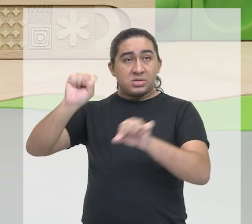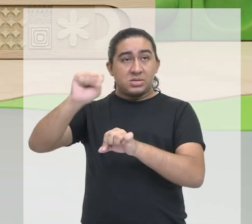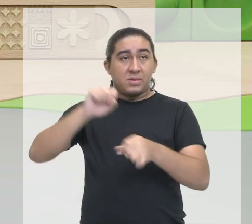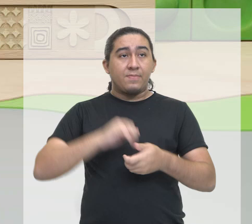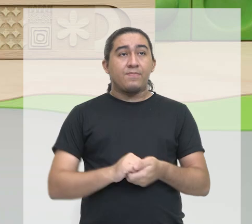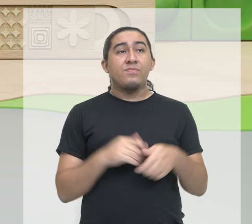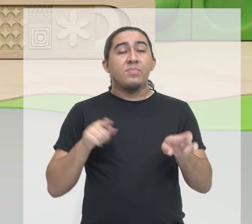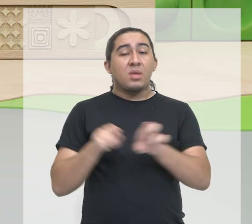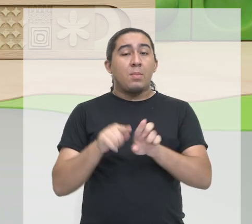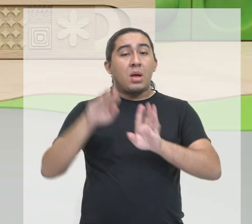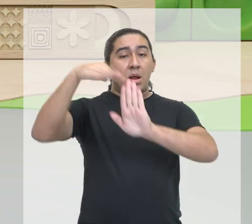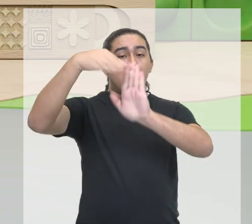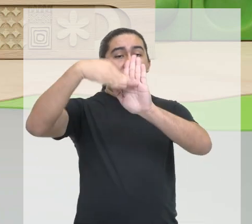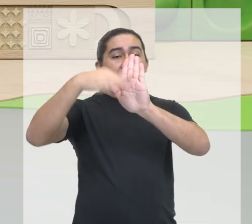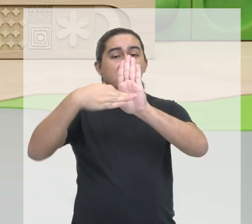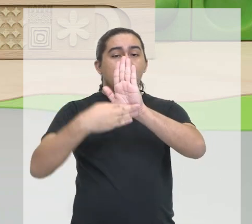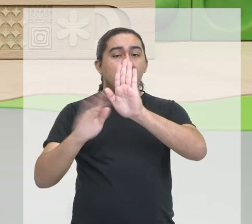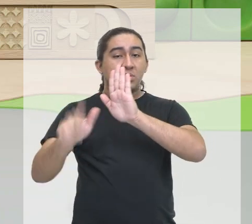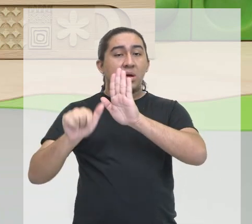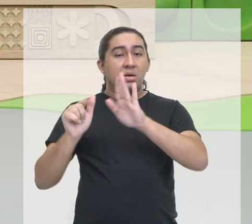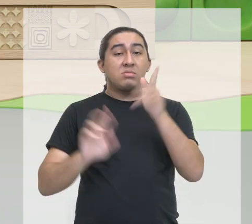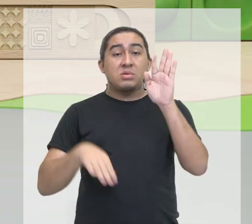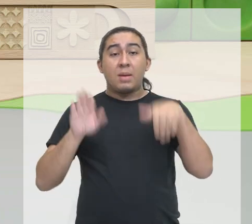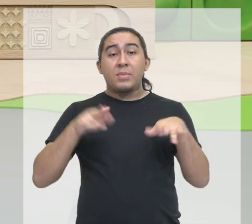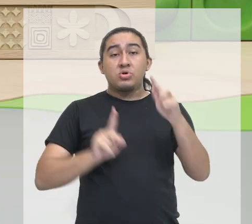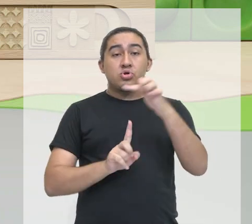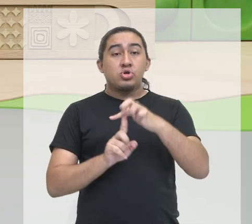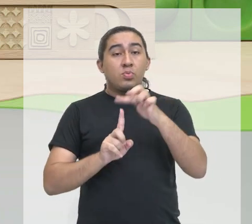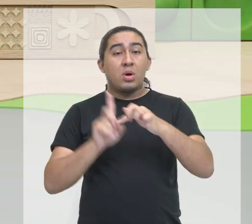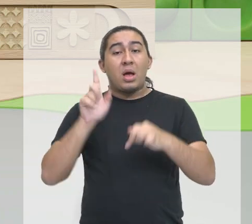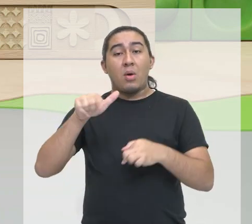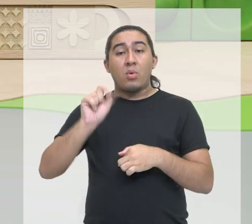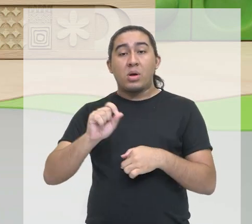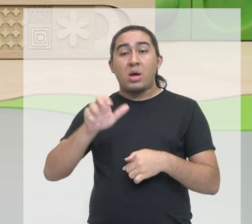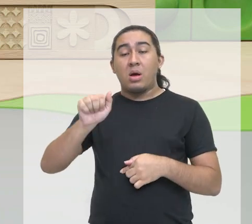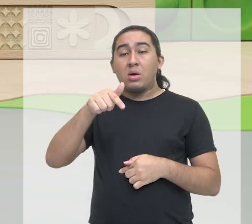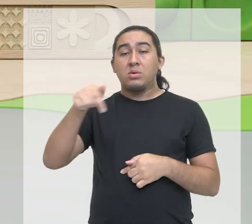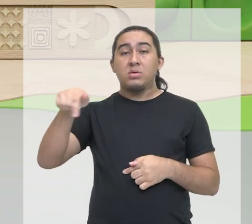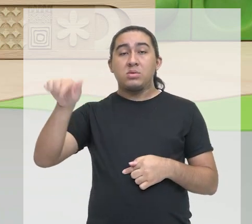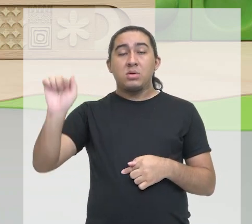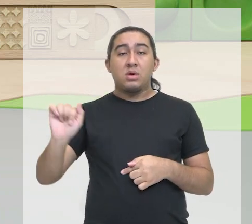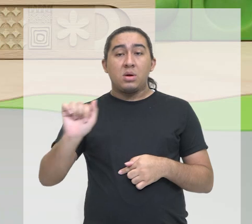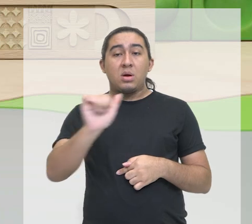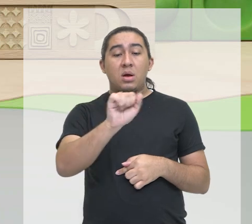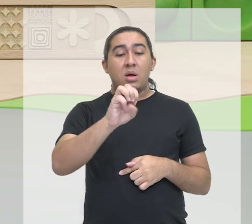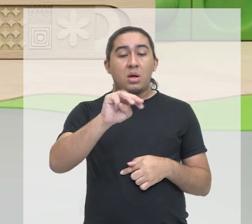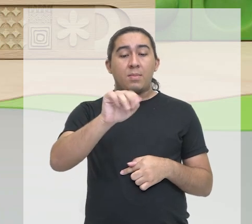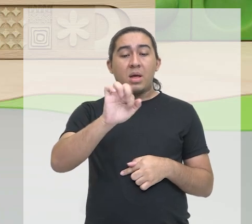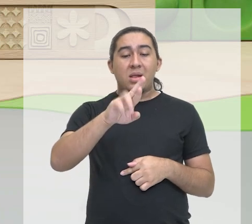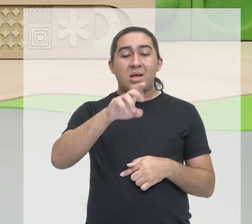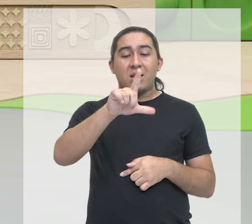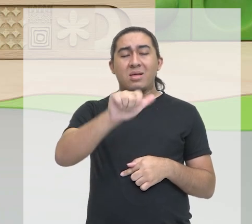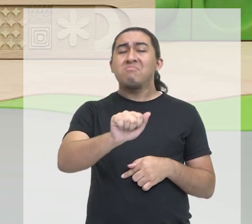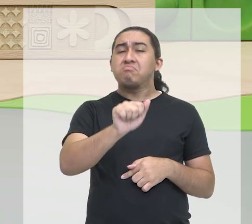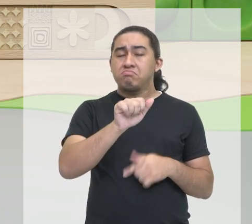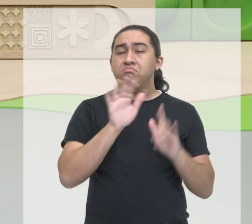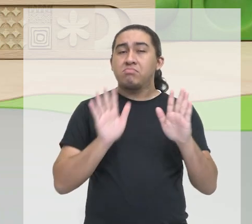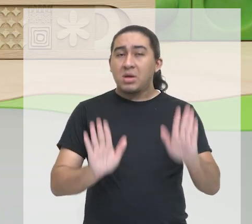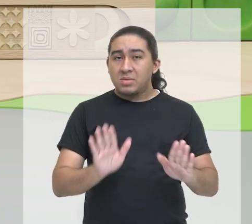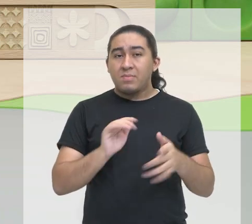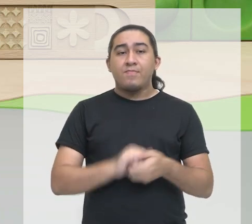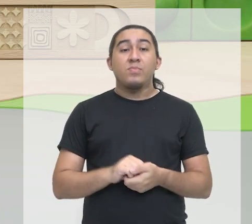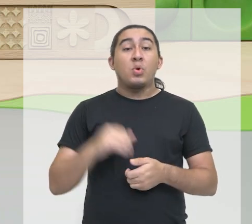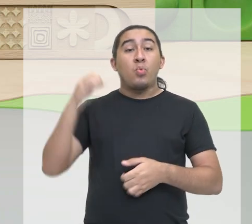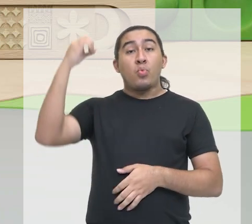a sua classificação quanto ao tipo é uma anã amarela. Veja só que intrigante, que curioso.